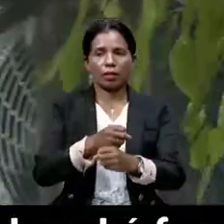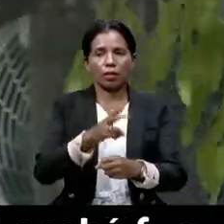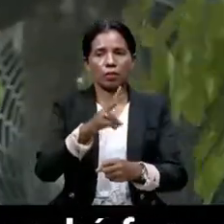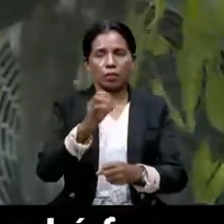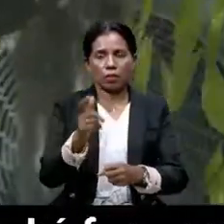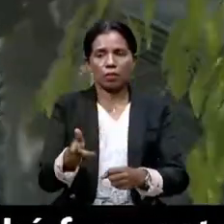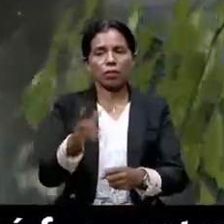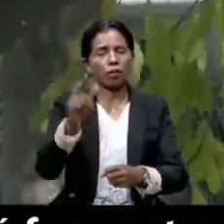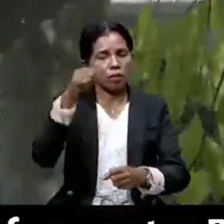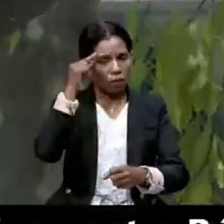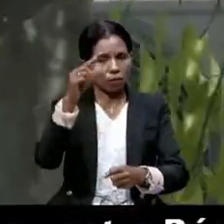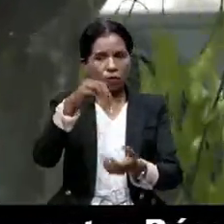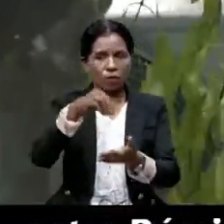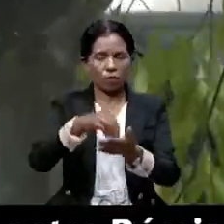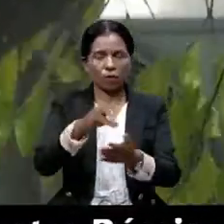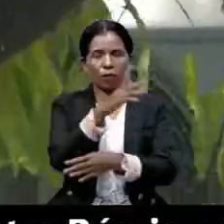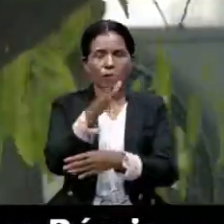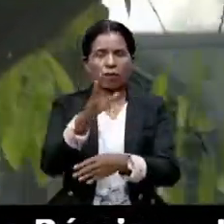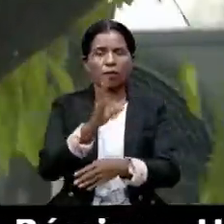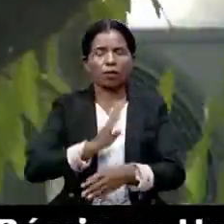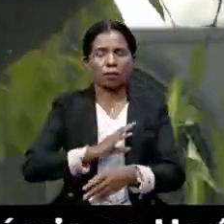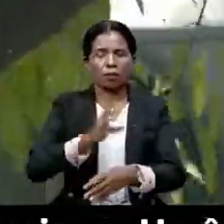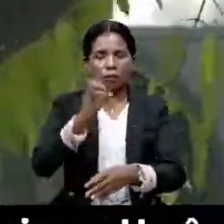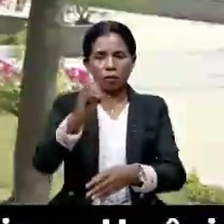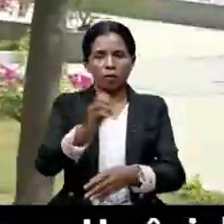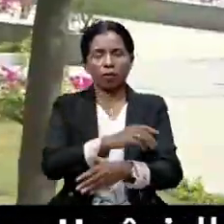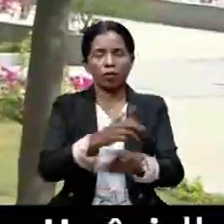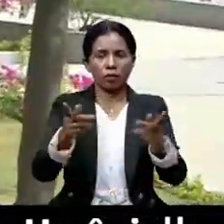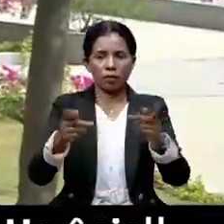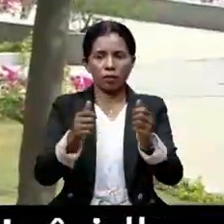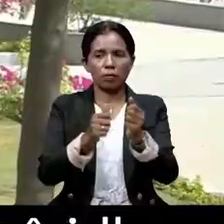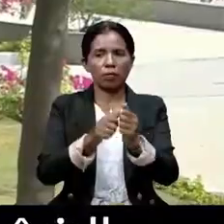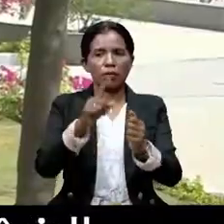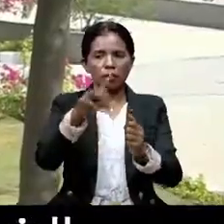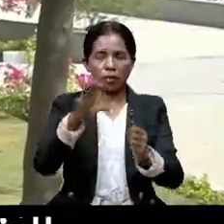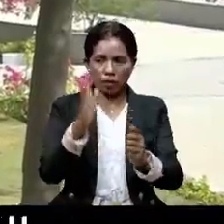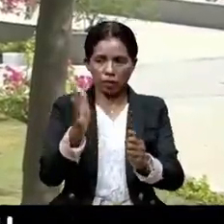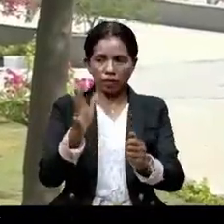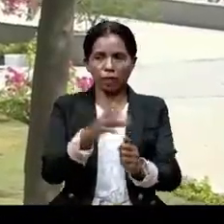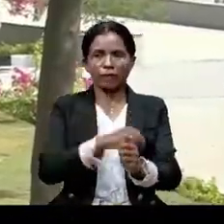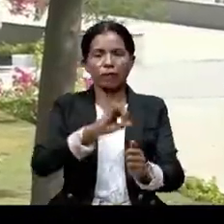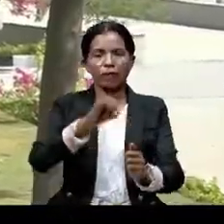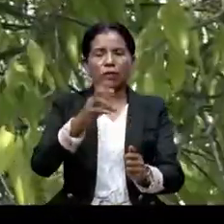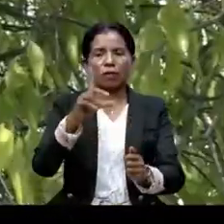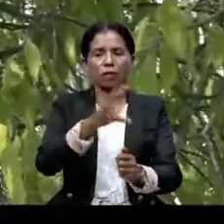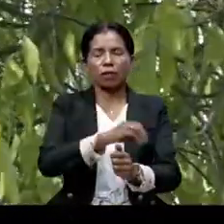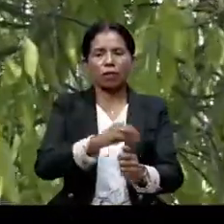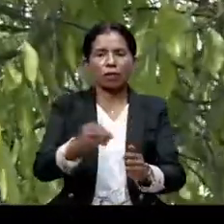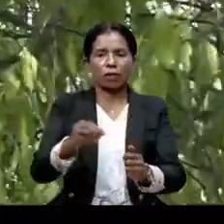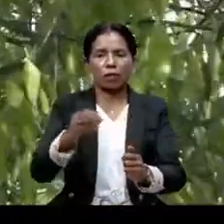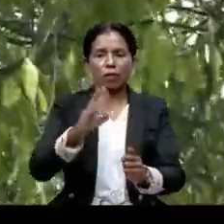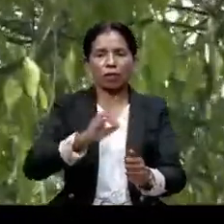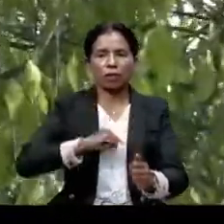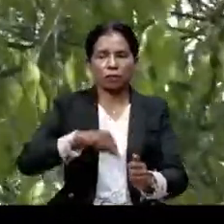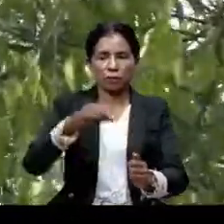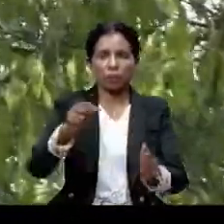halo investimento kuda ai kameli iha bobonaru atabai, iha rai hektare atusida lima nulu, iha julo kovalima hektare atusida, iha vikeke